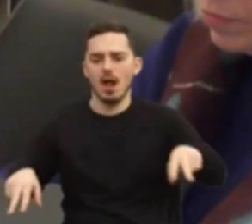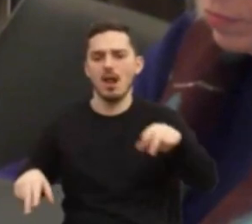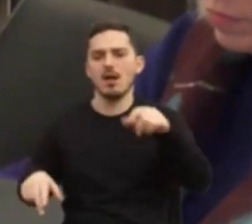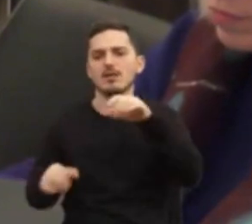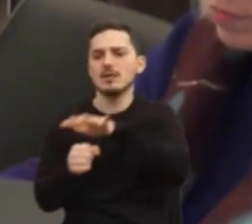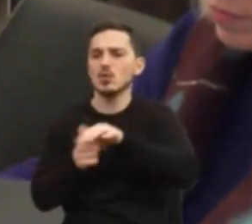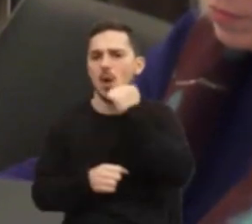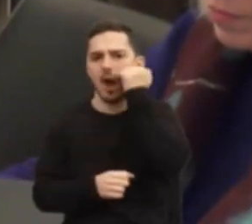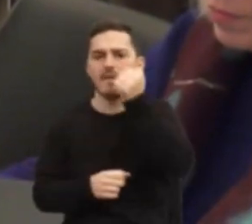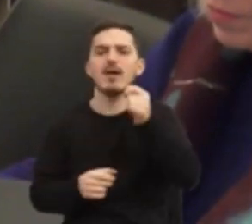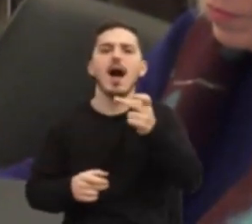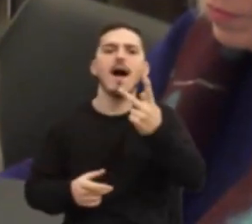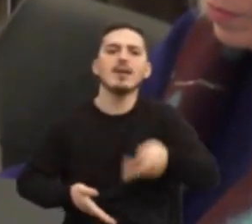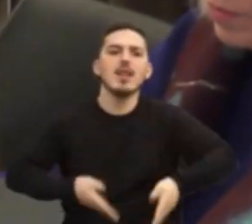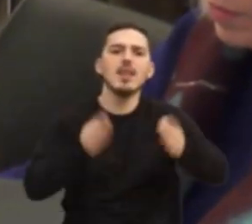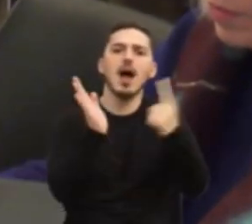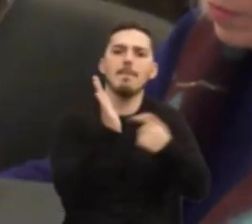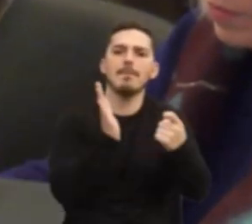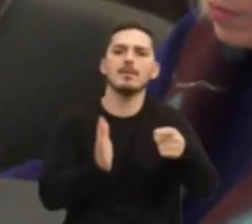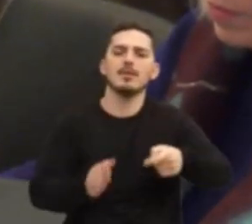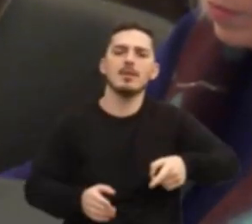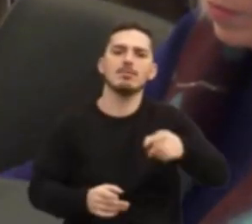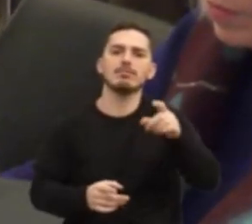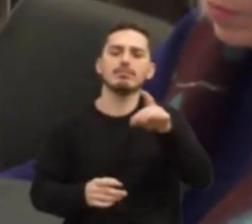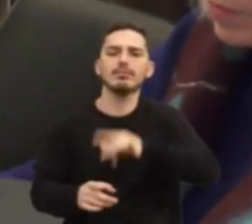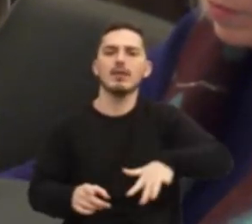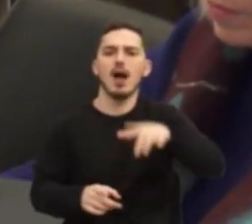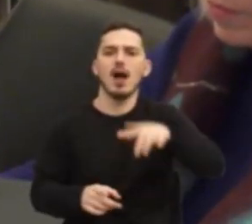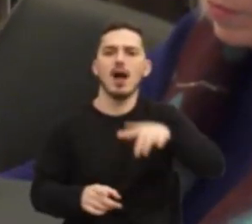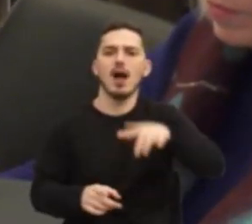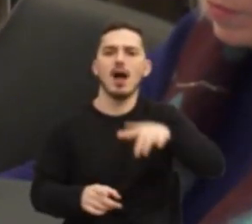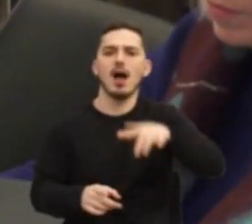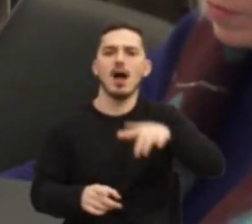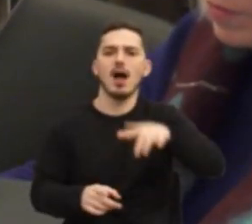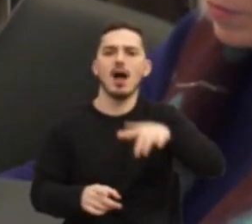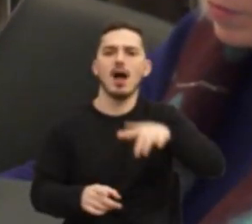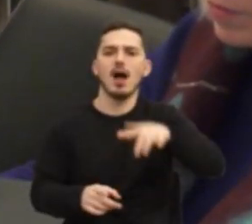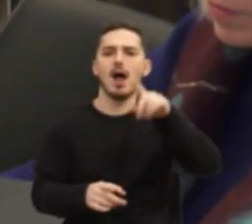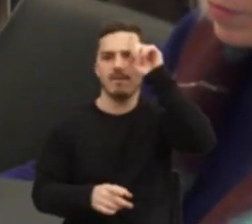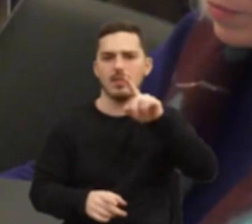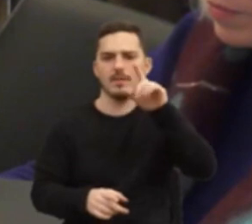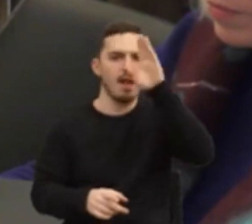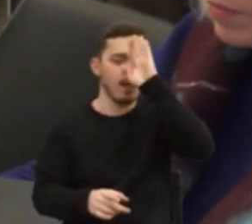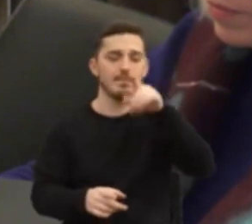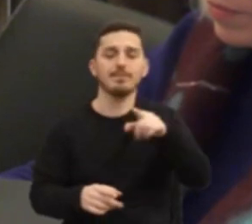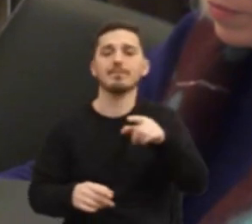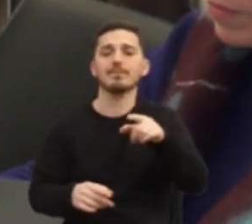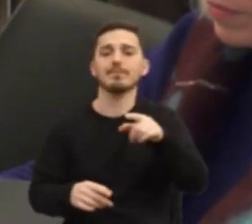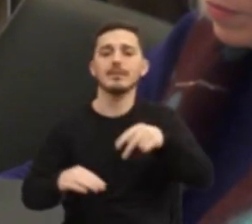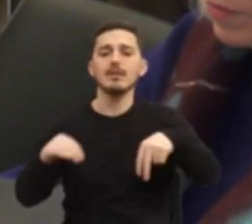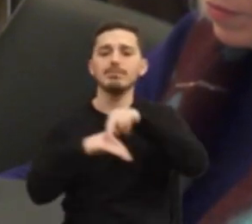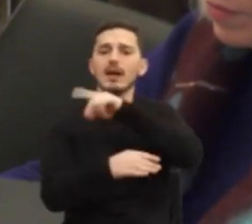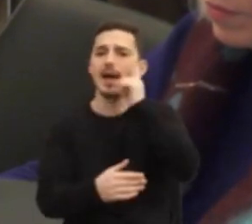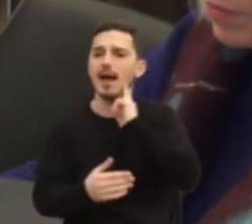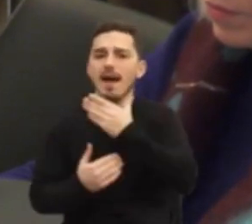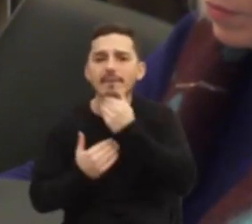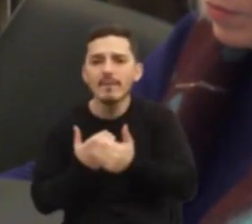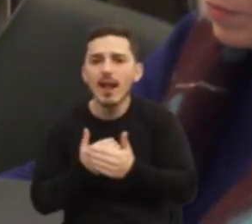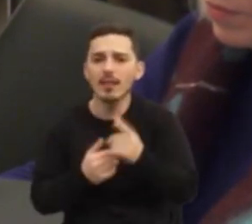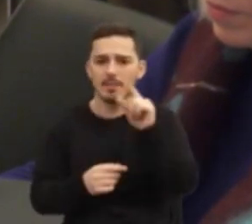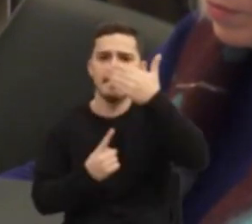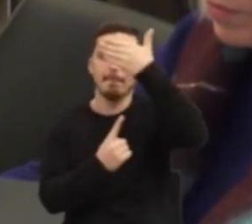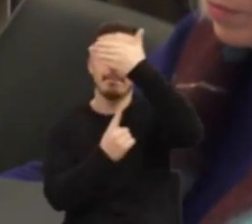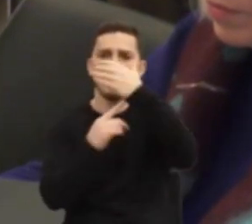na Avenida dos Estados Unidos da América, em Alvalade. No dia 16, houve um atropelamento de uma idosa a caminho da paragem do